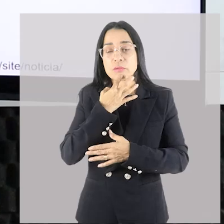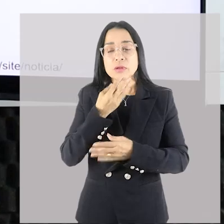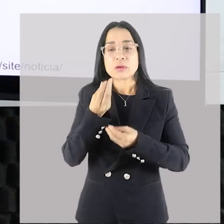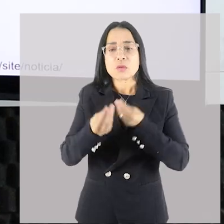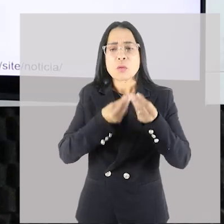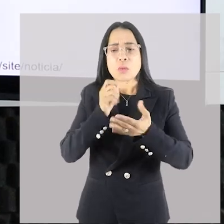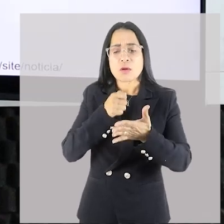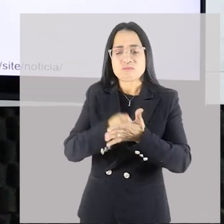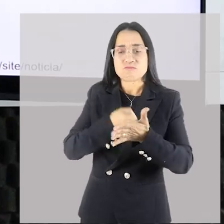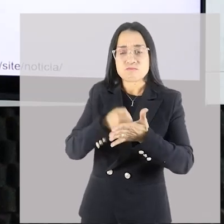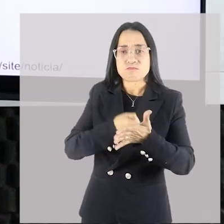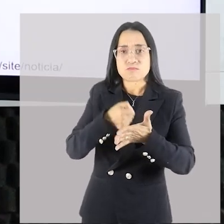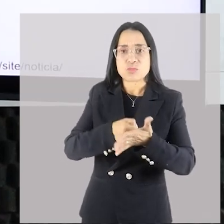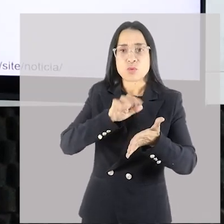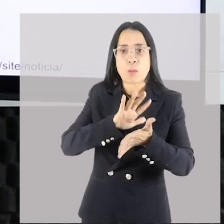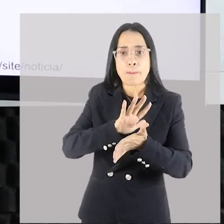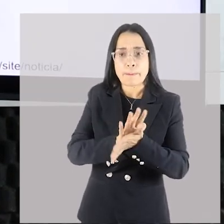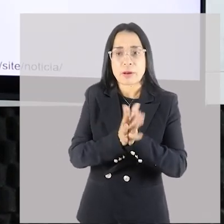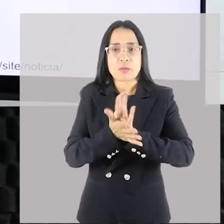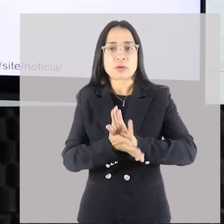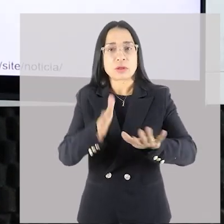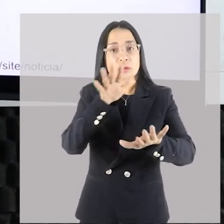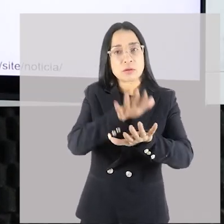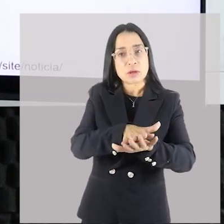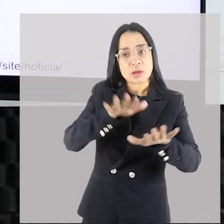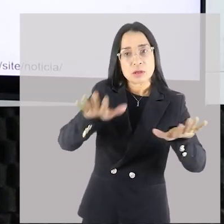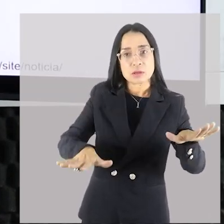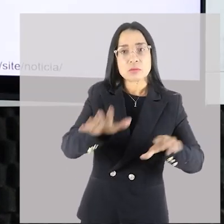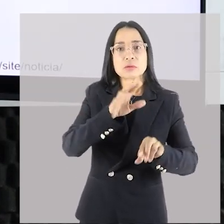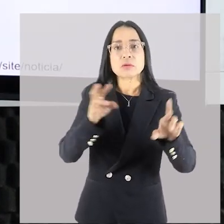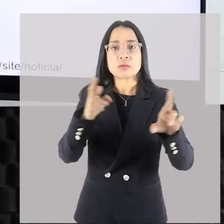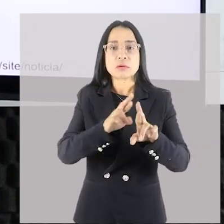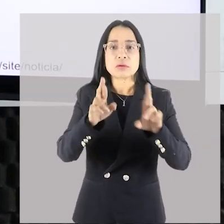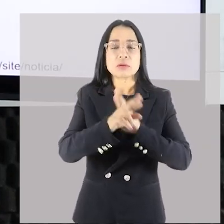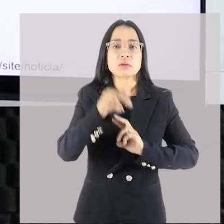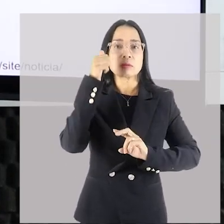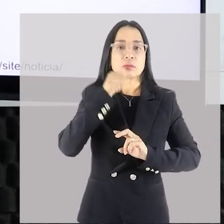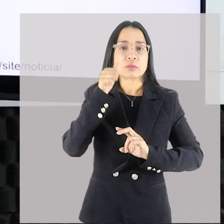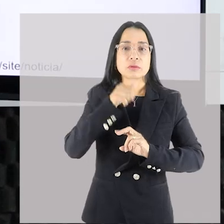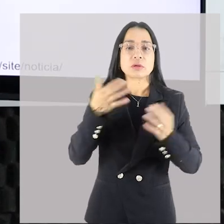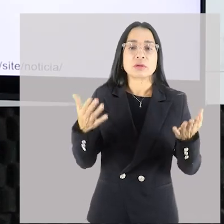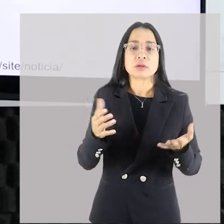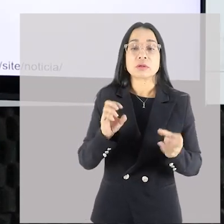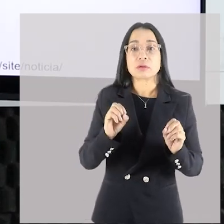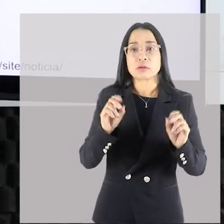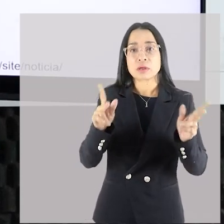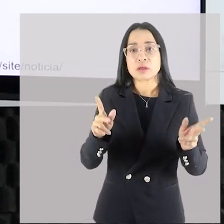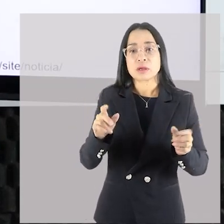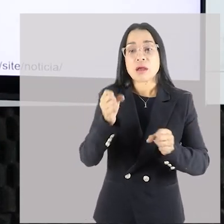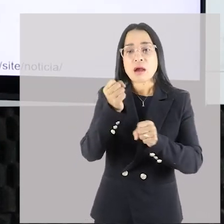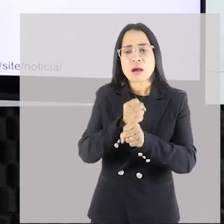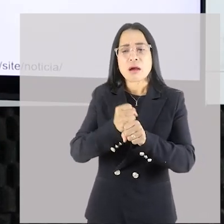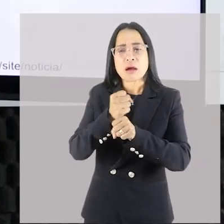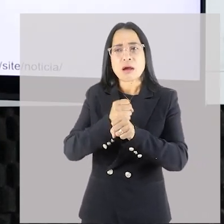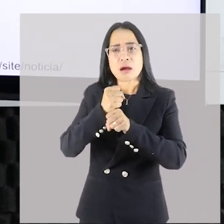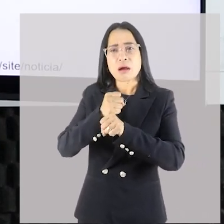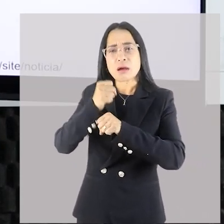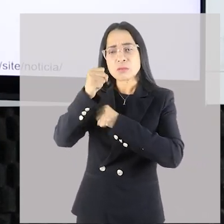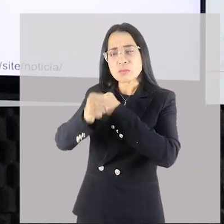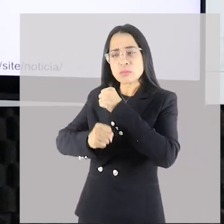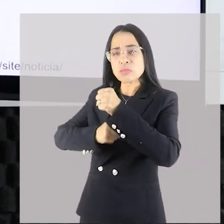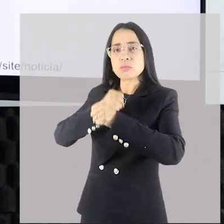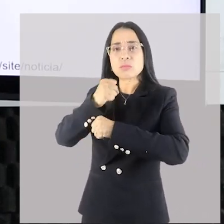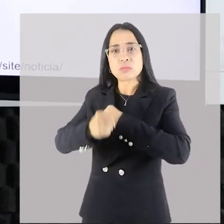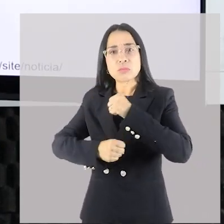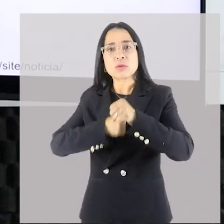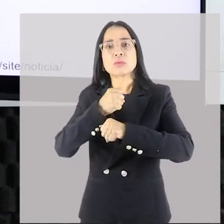essa forma de preconceito e de exclusão em relação às mulheres, tá certo? E aí, anos depois,